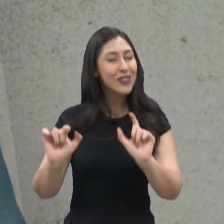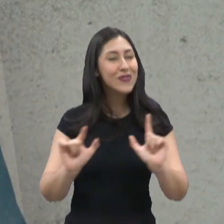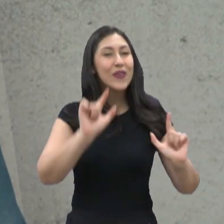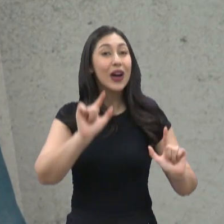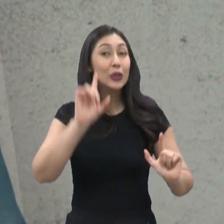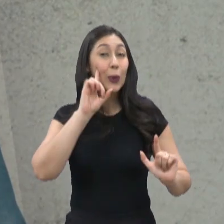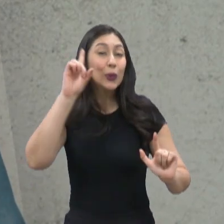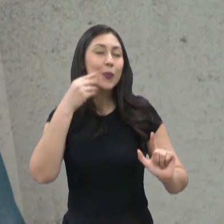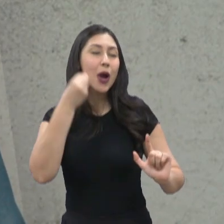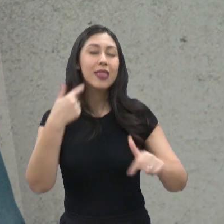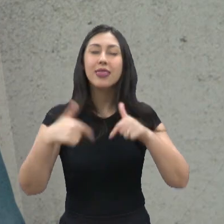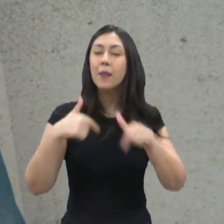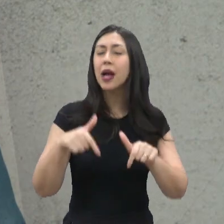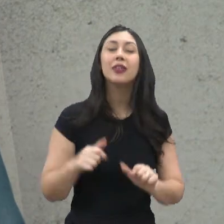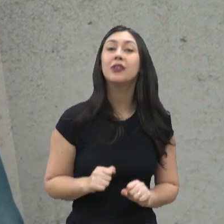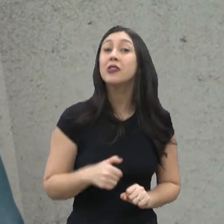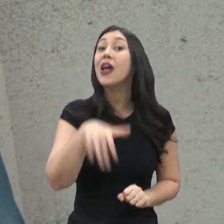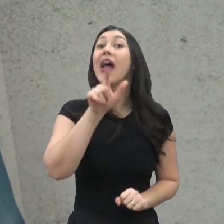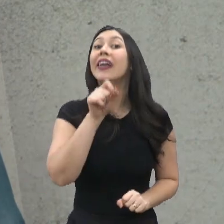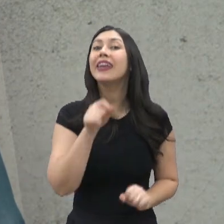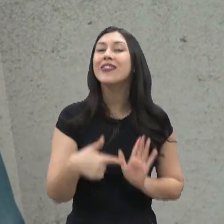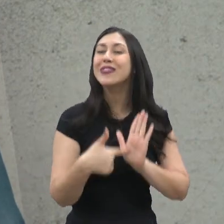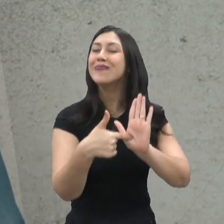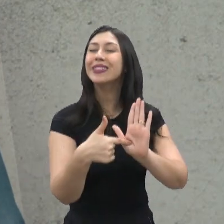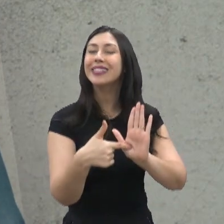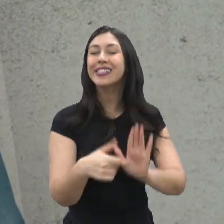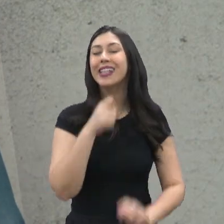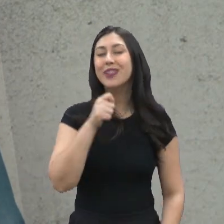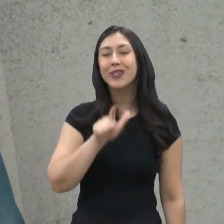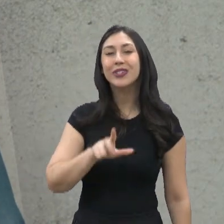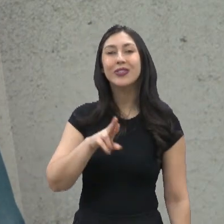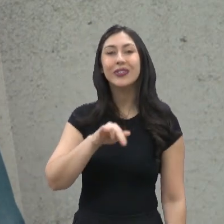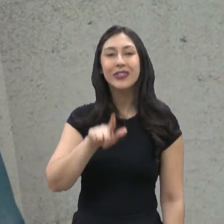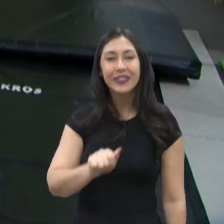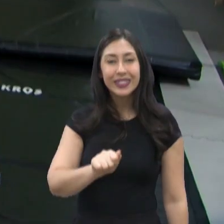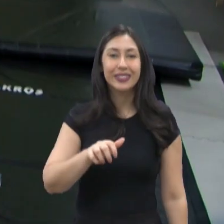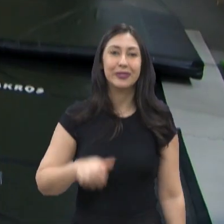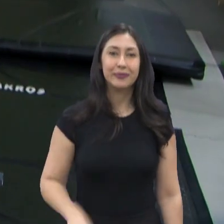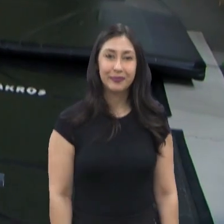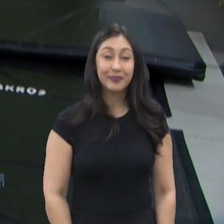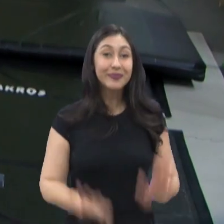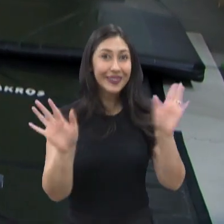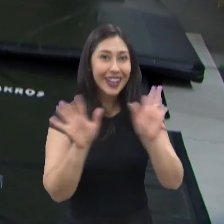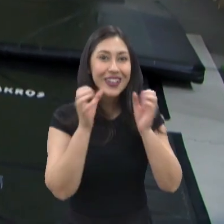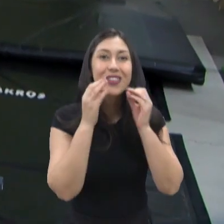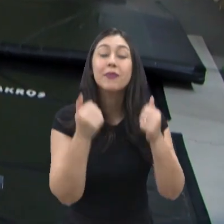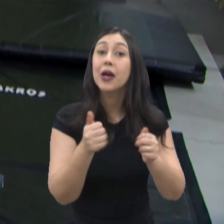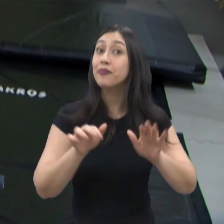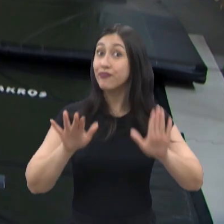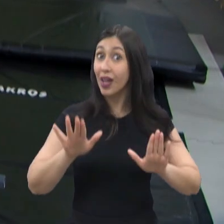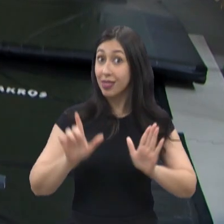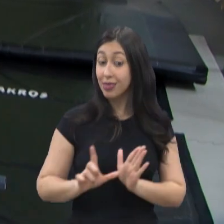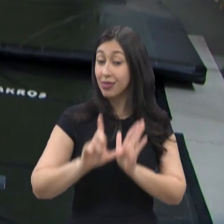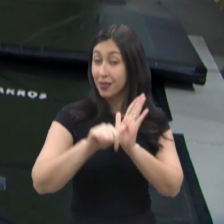Dia e quem vai chamar o intervalo é a nossa repórter Luísa Minas. Oi, Fê, tudo bem? Olha só, no próximo